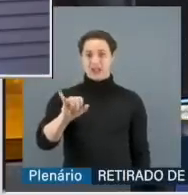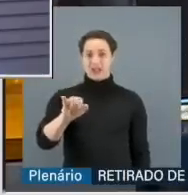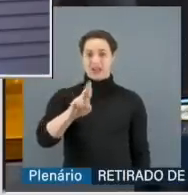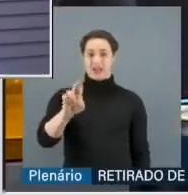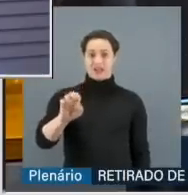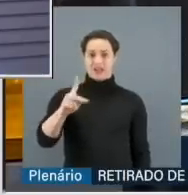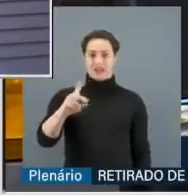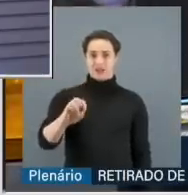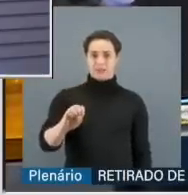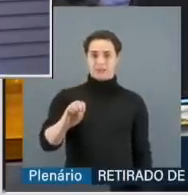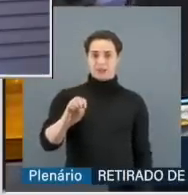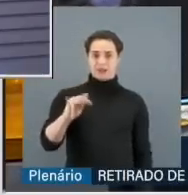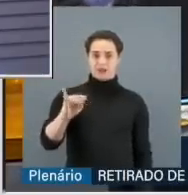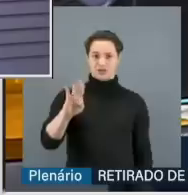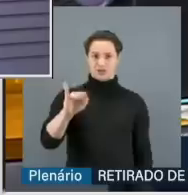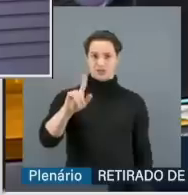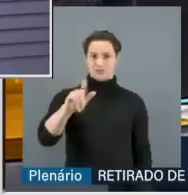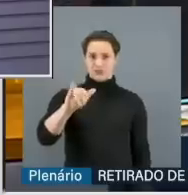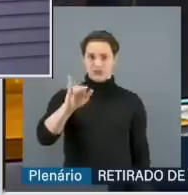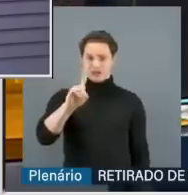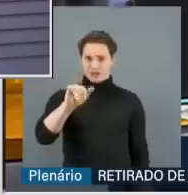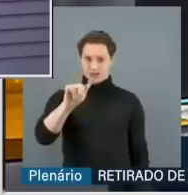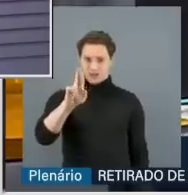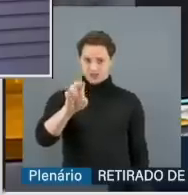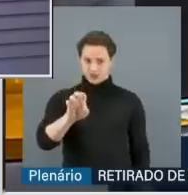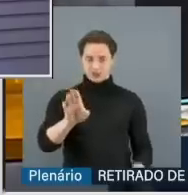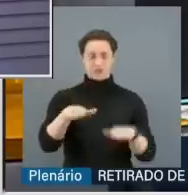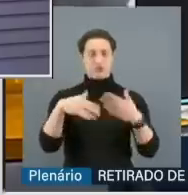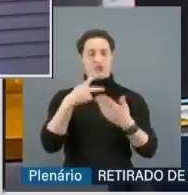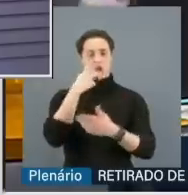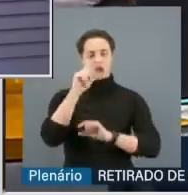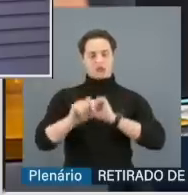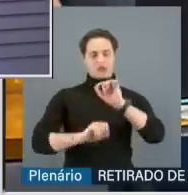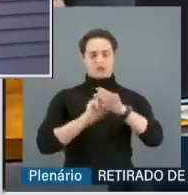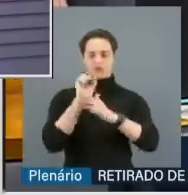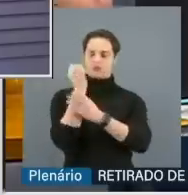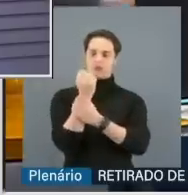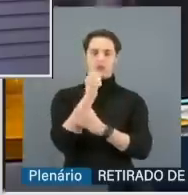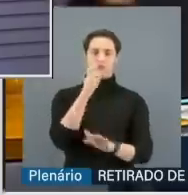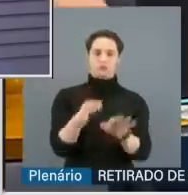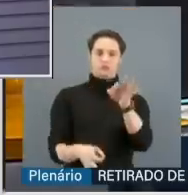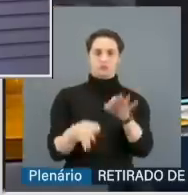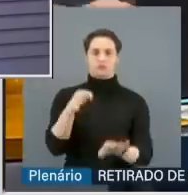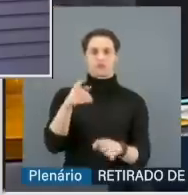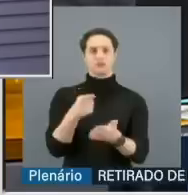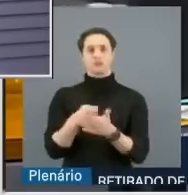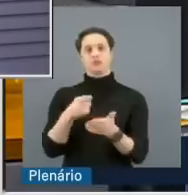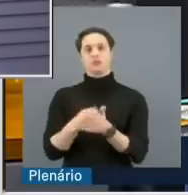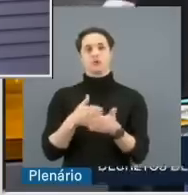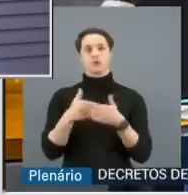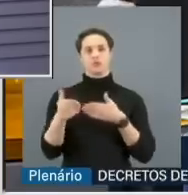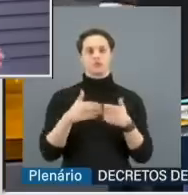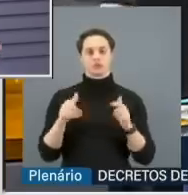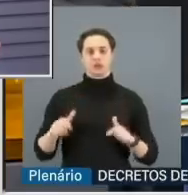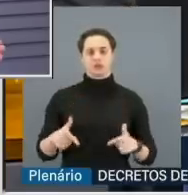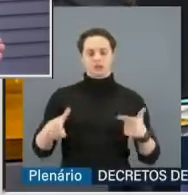janeiro recebe no dia de hoje o tenente-coronel Mauro Cid, ex-ajudante de ordens de Jair Bolsonaro. Na grande